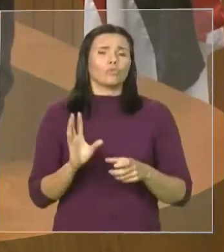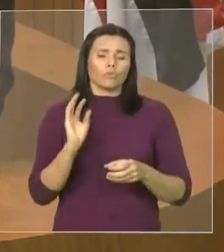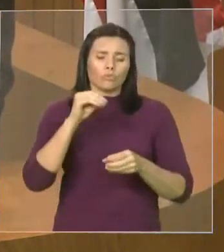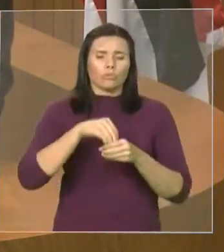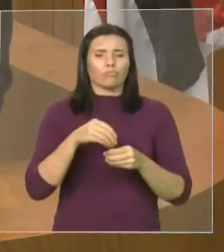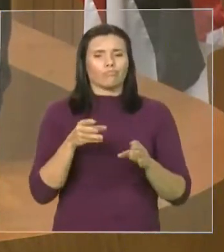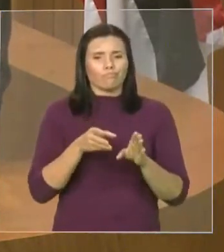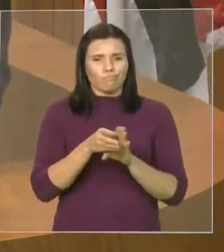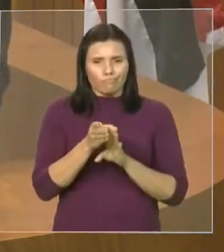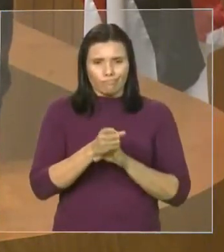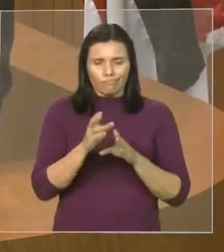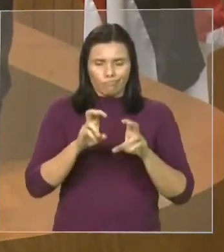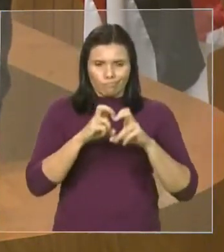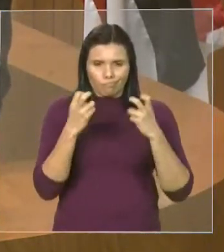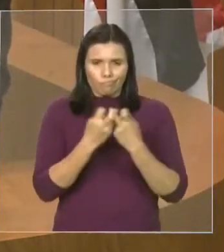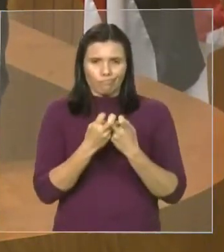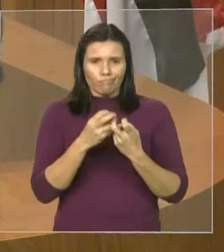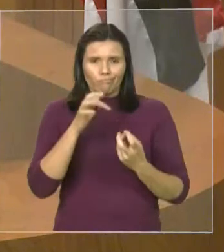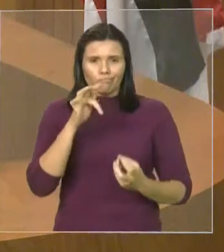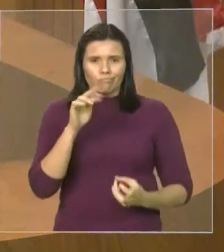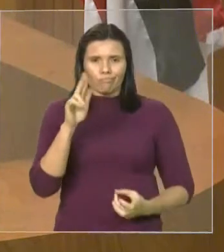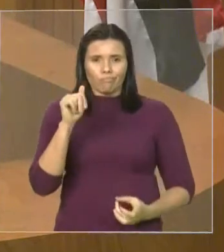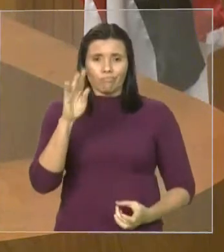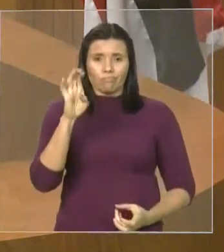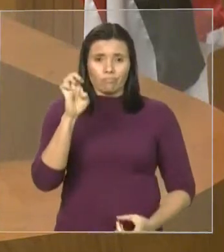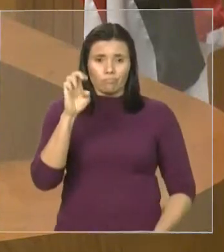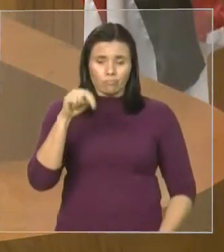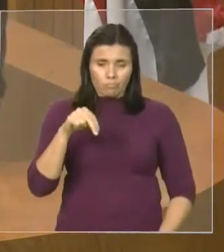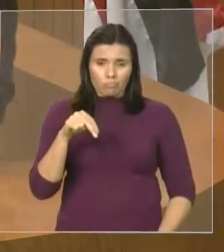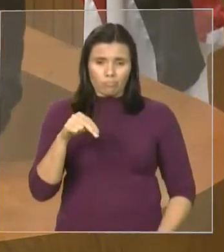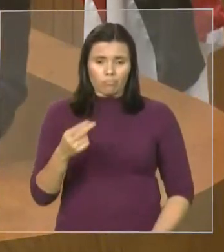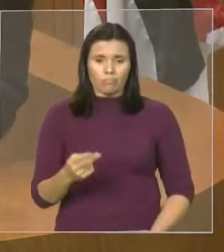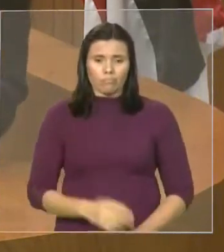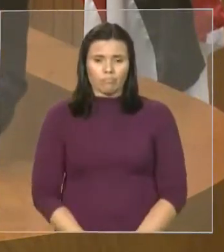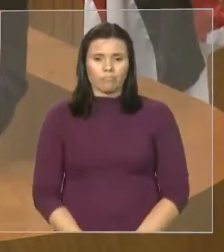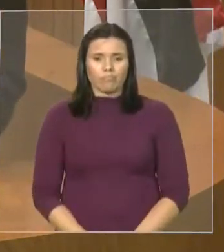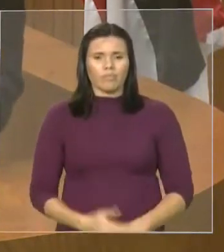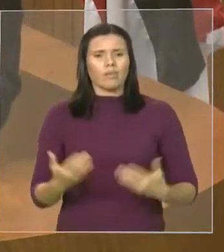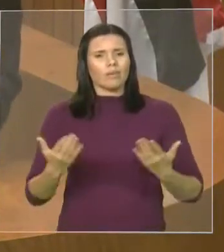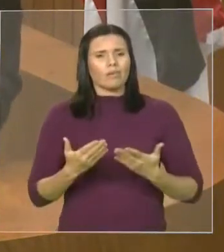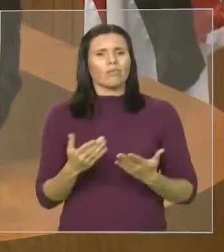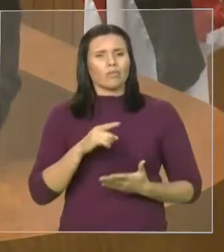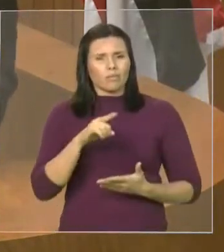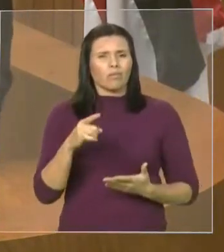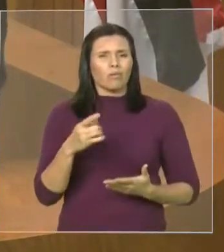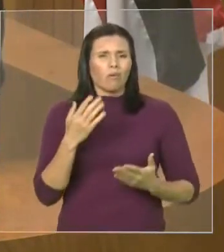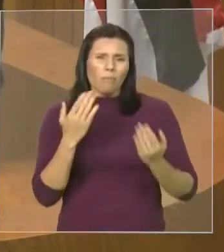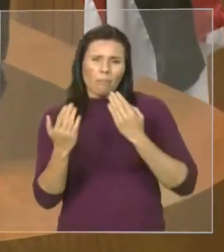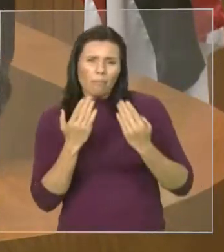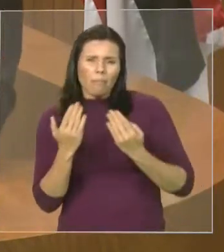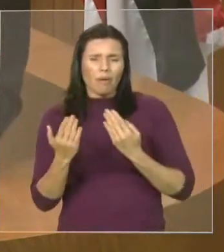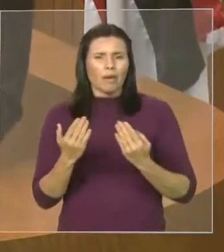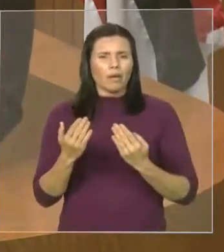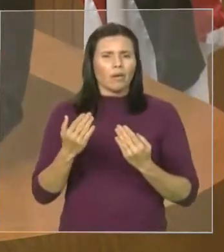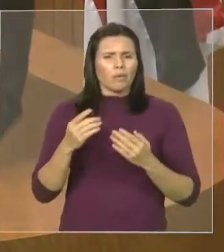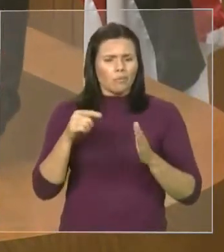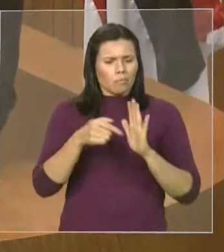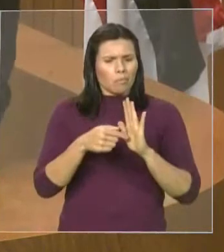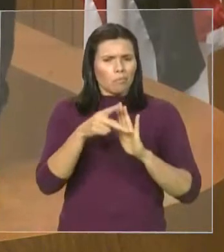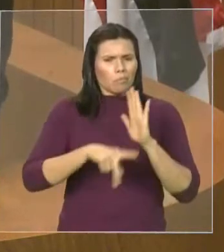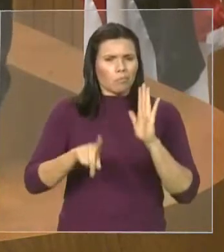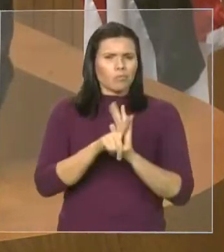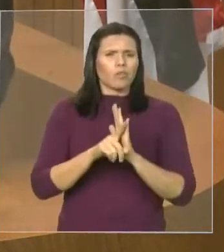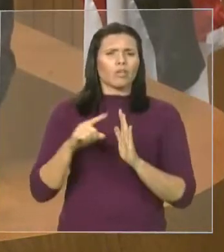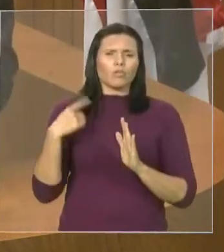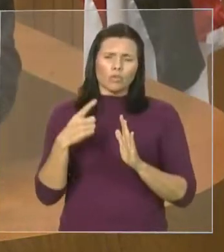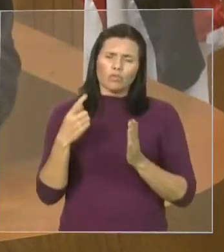veja a diferença de um projeto que passou pela discussão para outro que não foi discutido. Portanto, senhores e senhoras